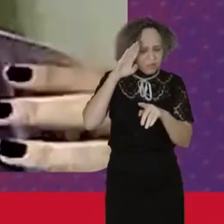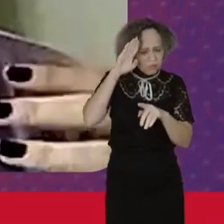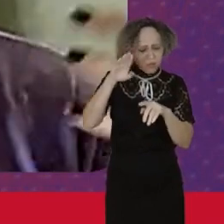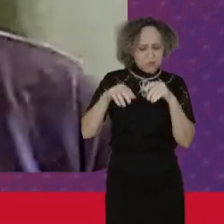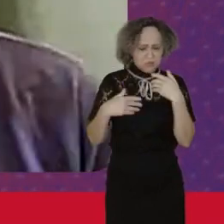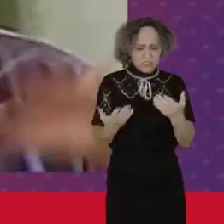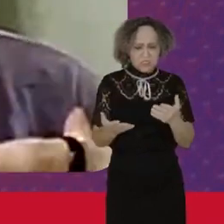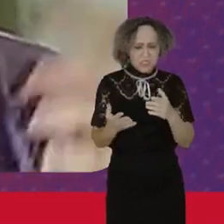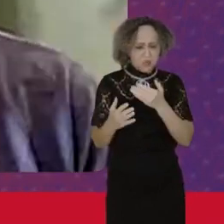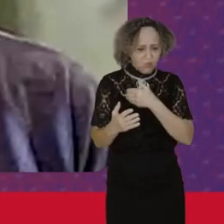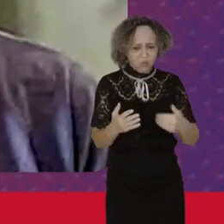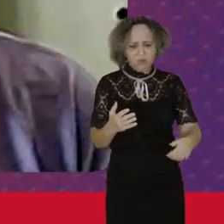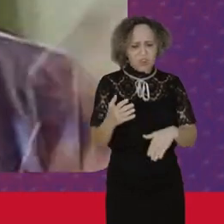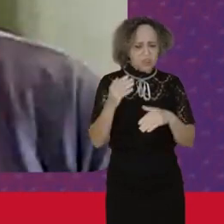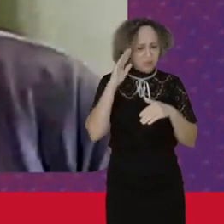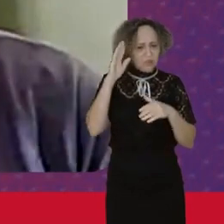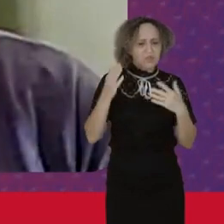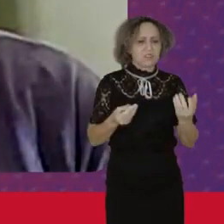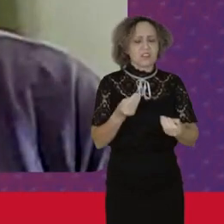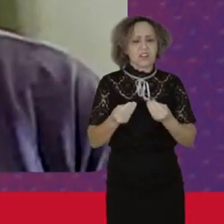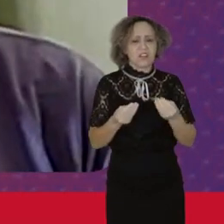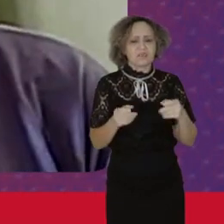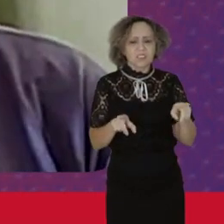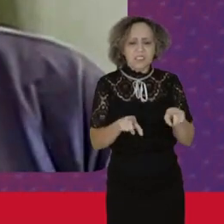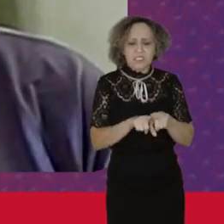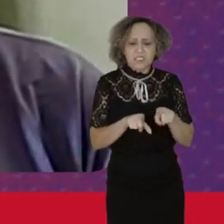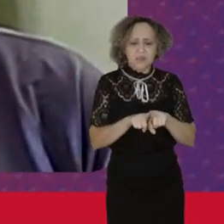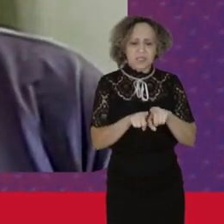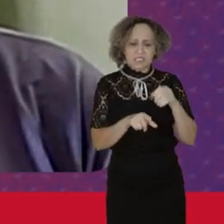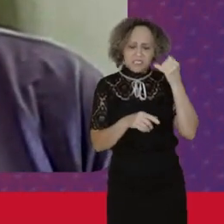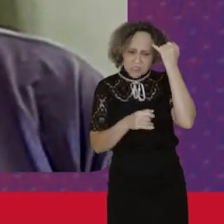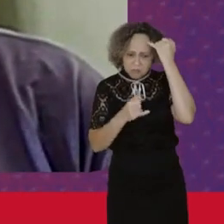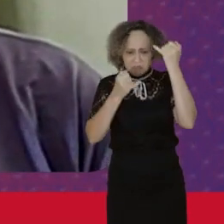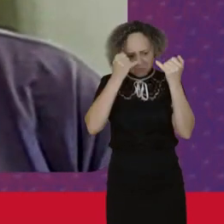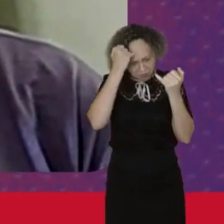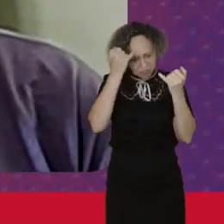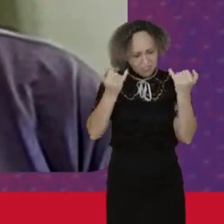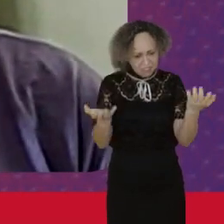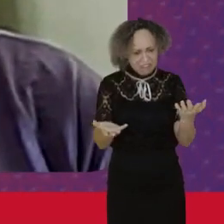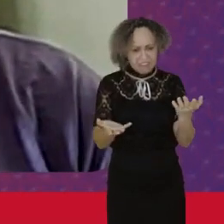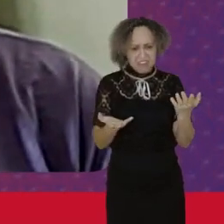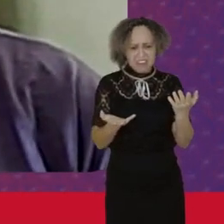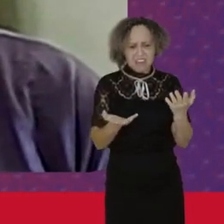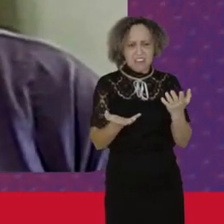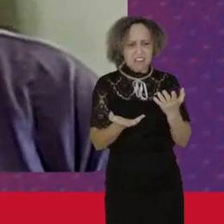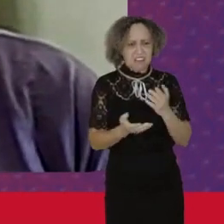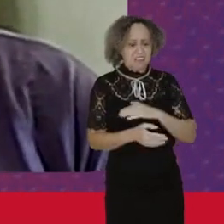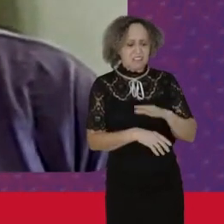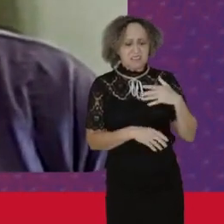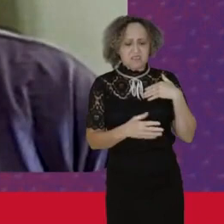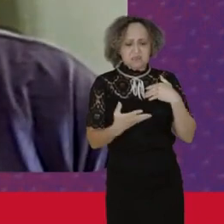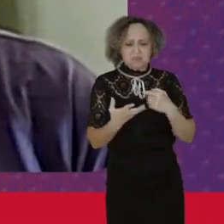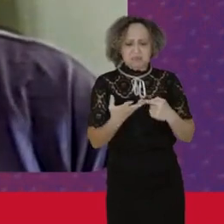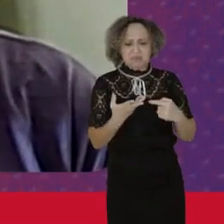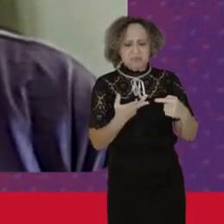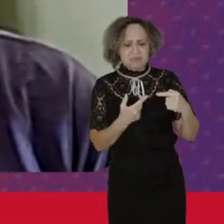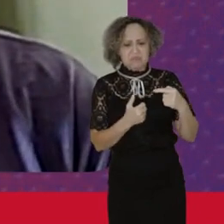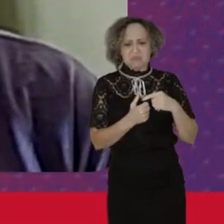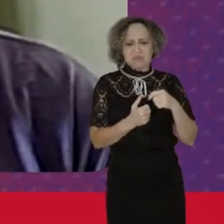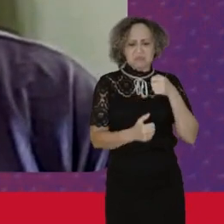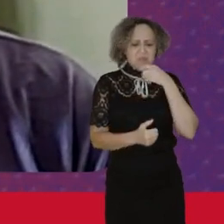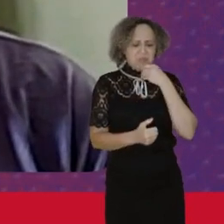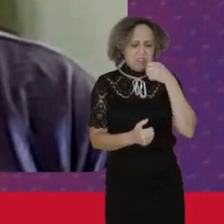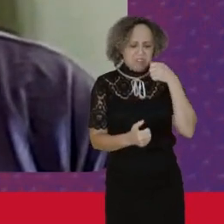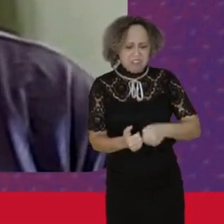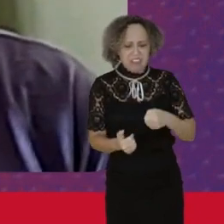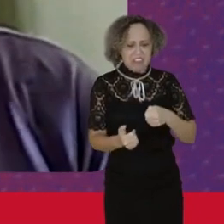da derrubada não só de um governo, mas dessas ideias, né, dessas ideias fascistas, patriarcais, racistas, né, que estão colocadas